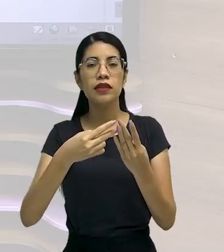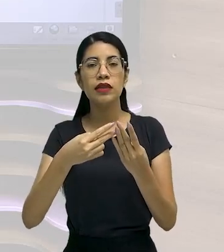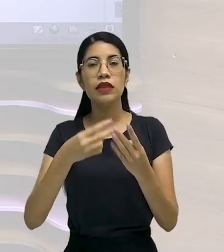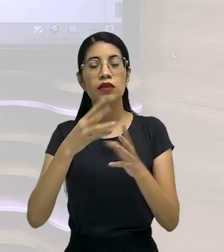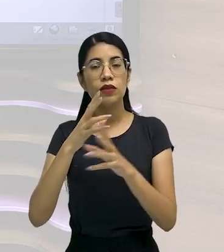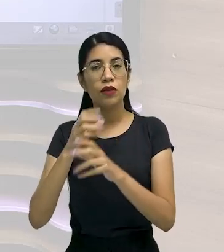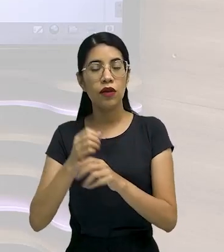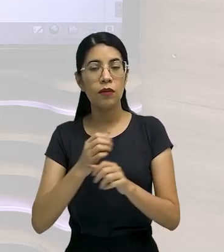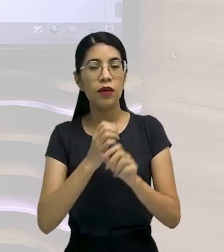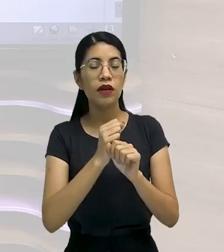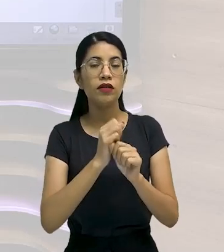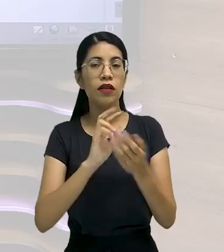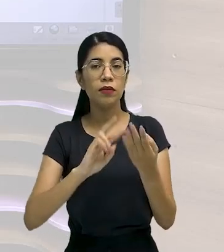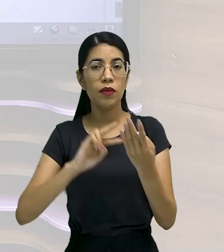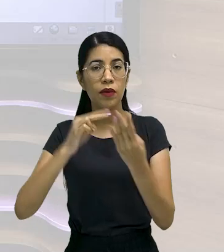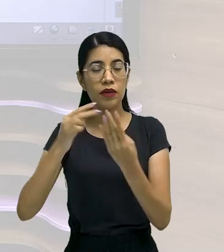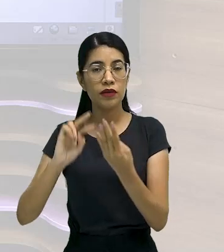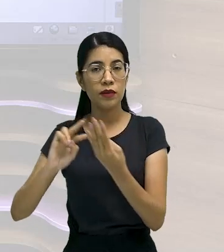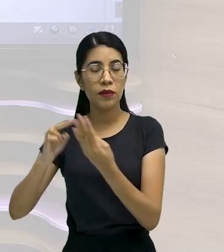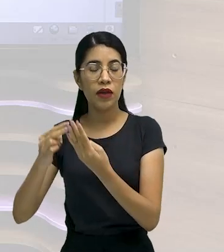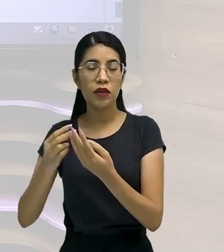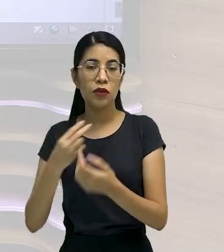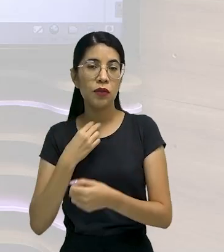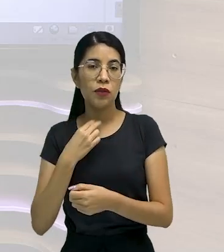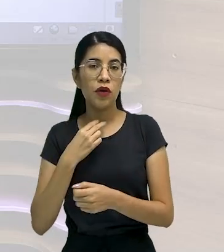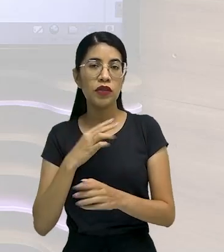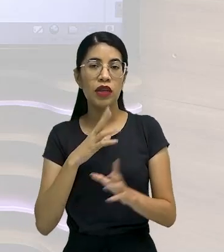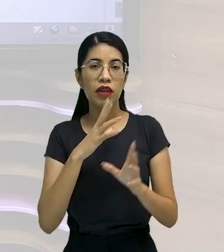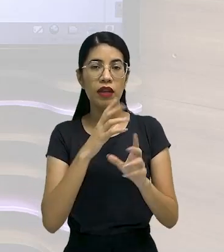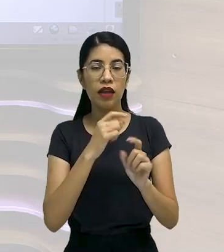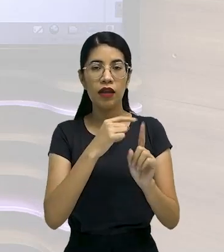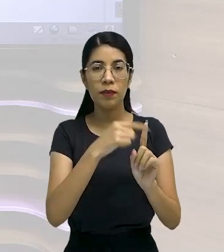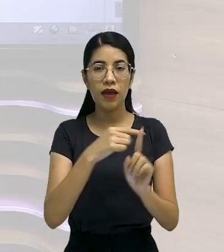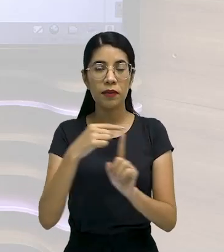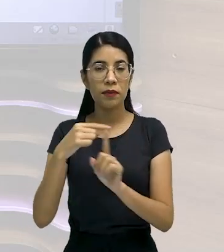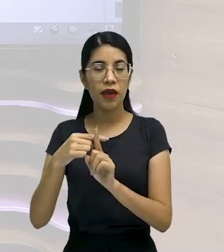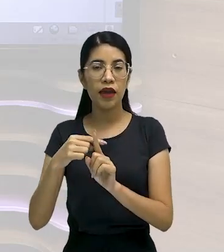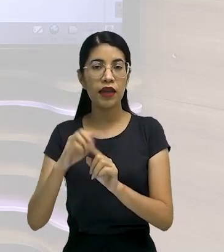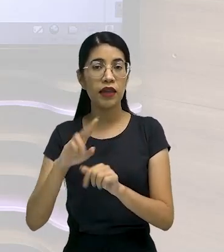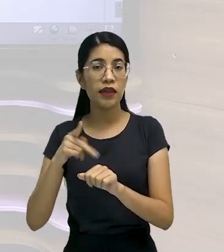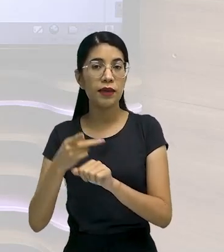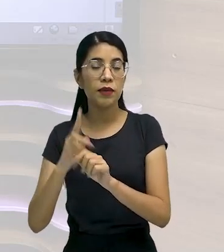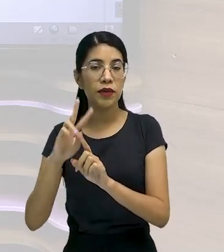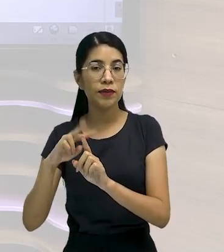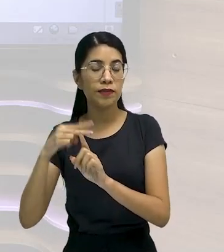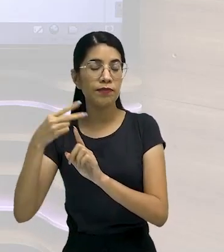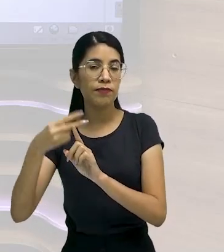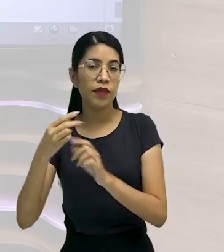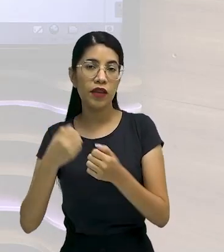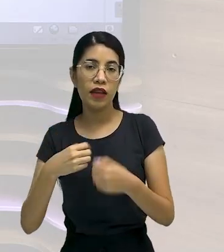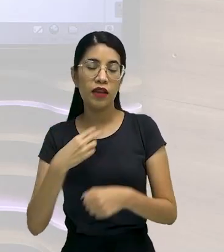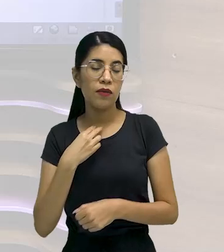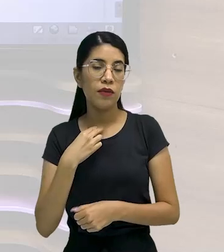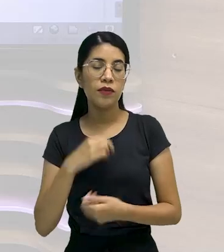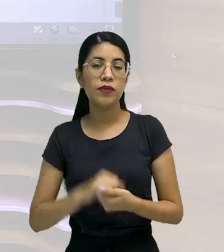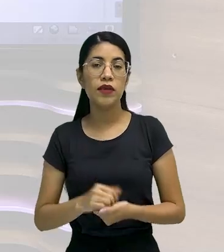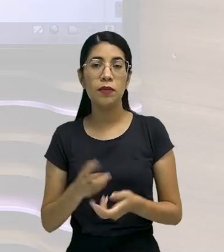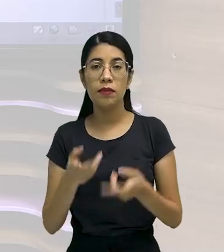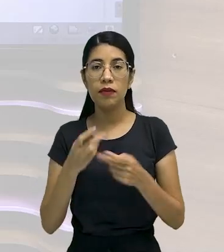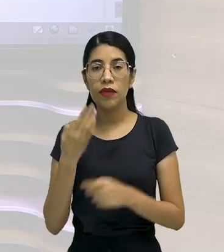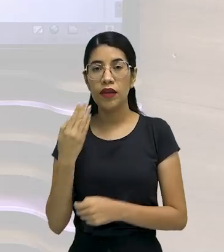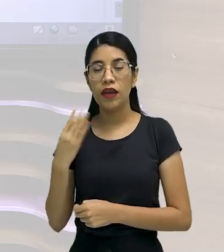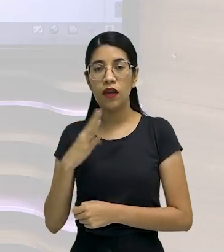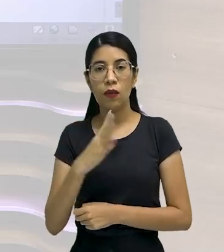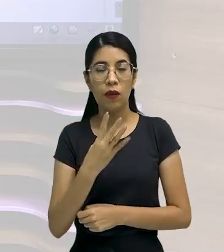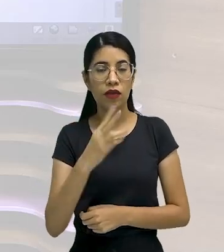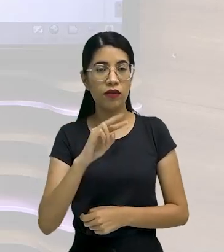potências, você não pode somar e depois elevar ao quadrado. Como assim? Aqui reparem que eu tenho 4 ao quadrado mais 4